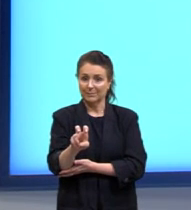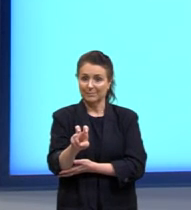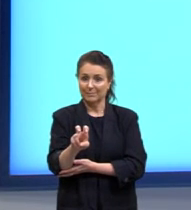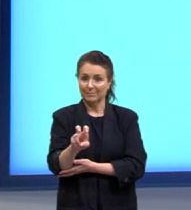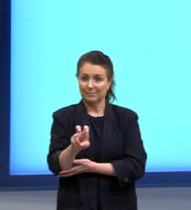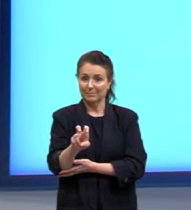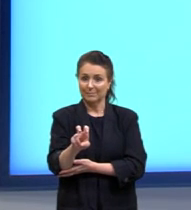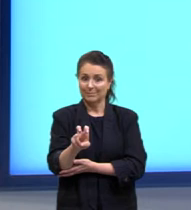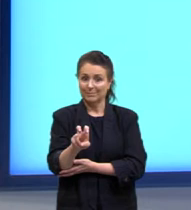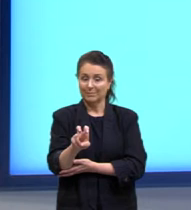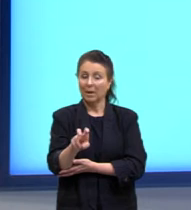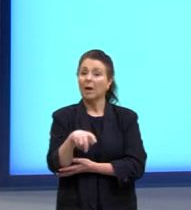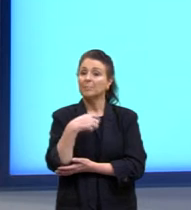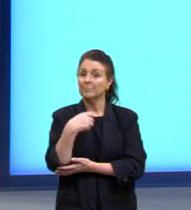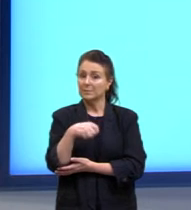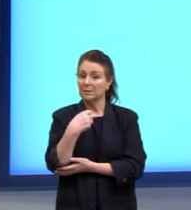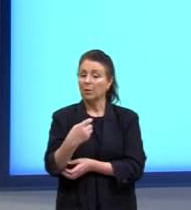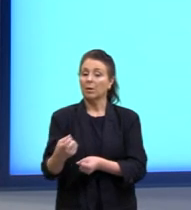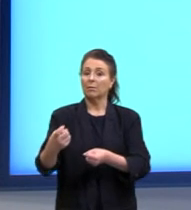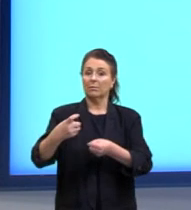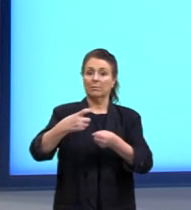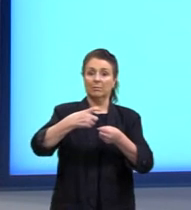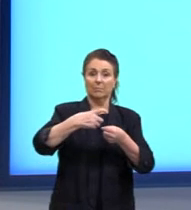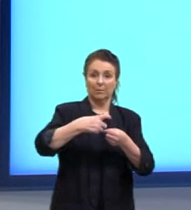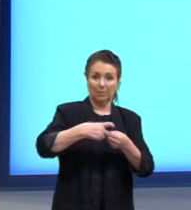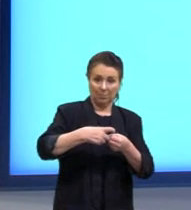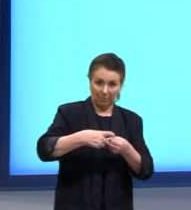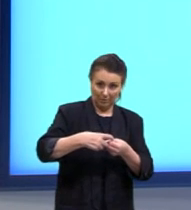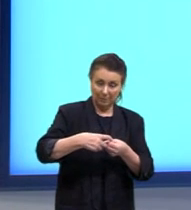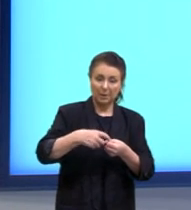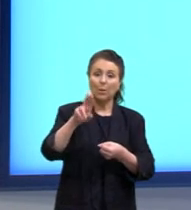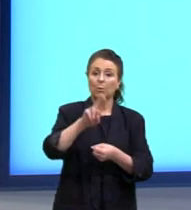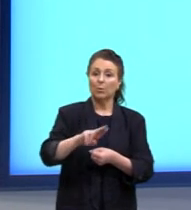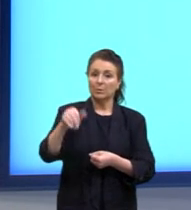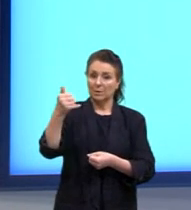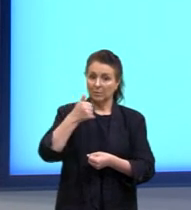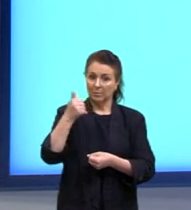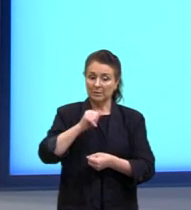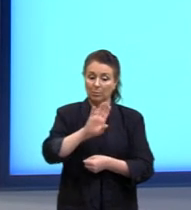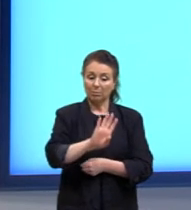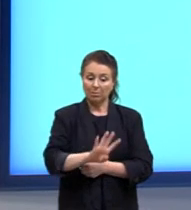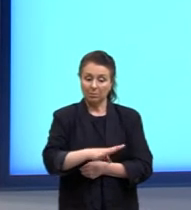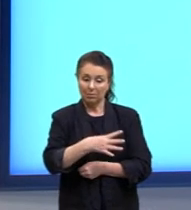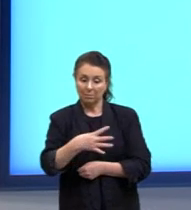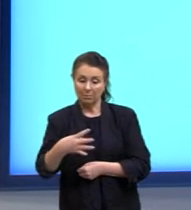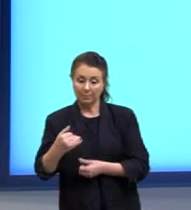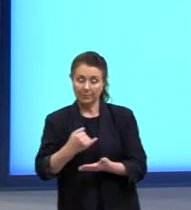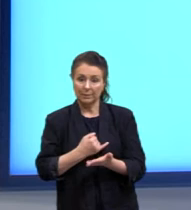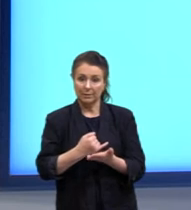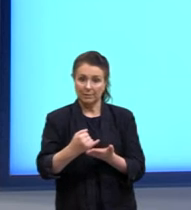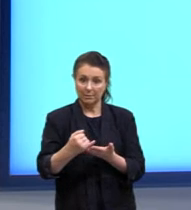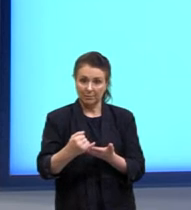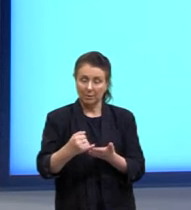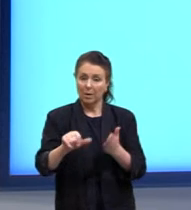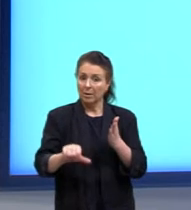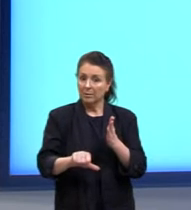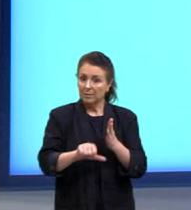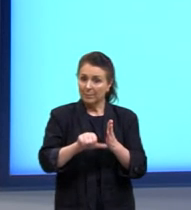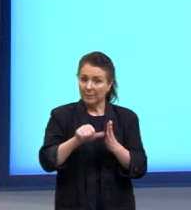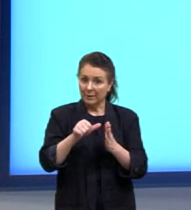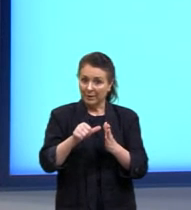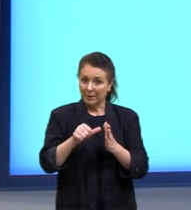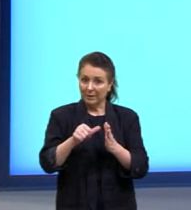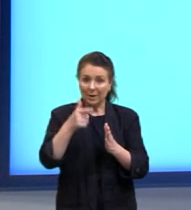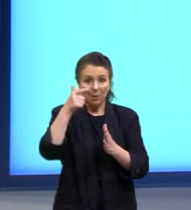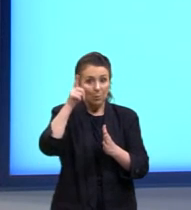E aí eu preciso voltar essa informação para tabela inicial a primeira tabelinha das comissões